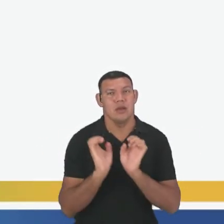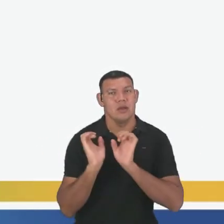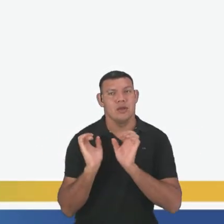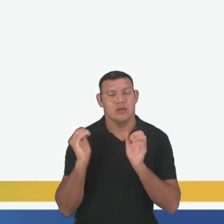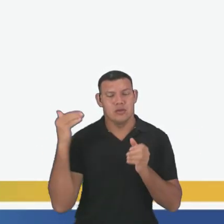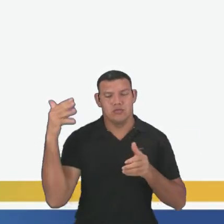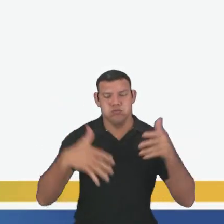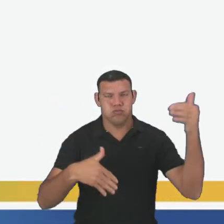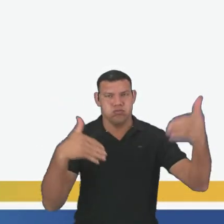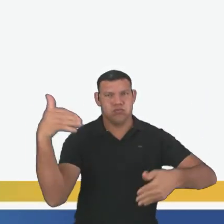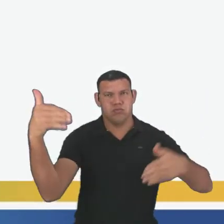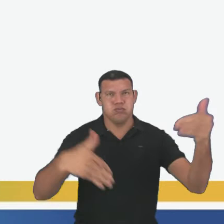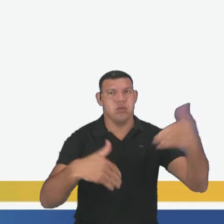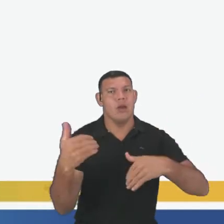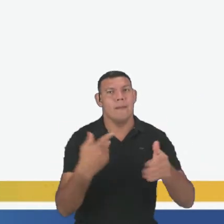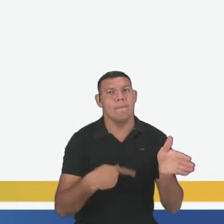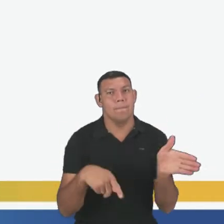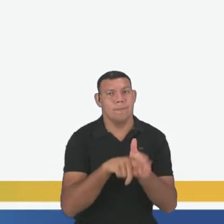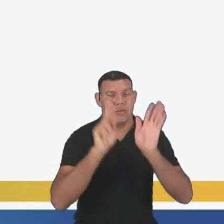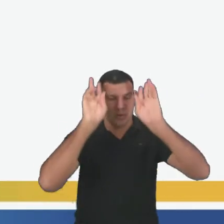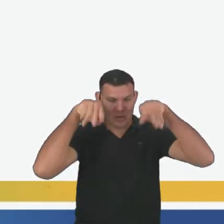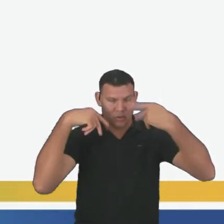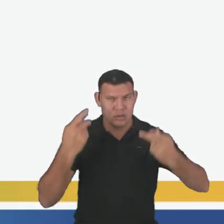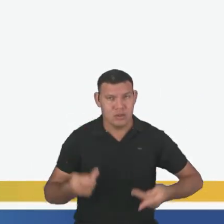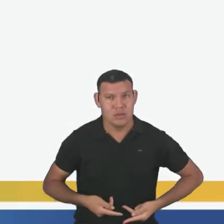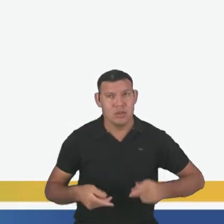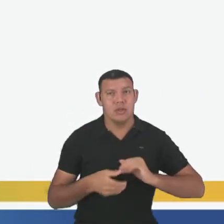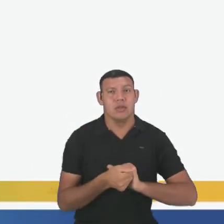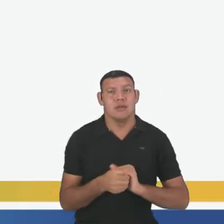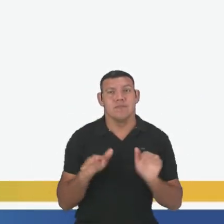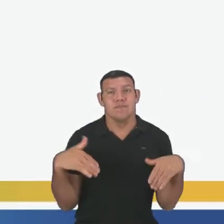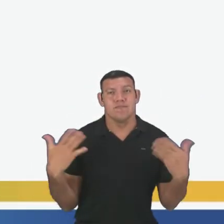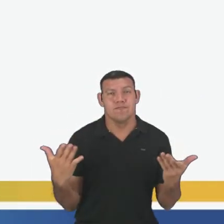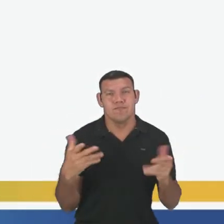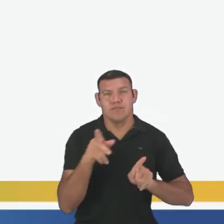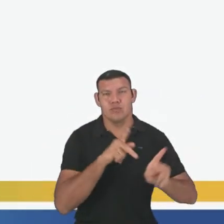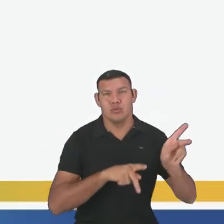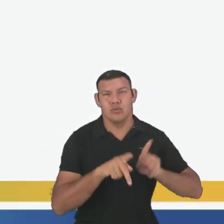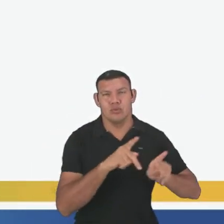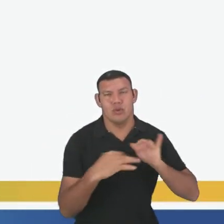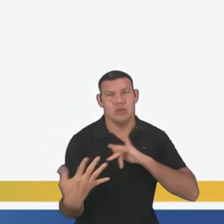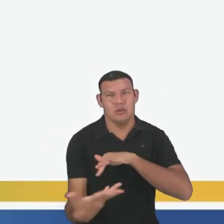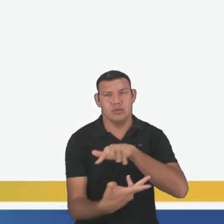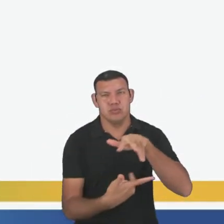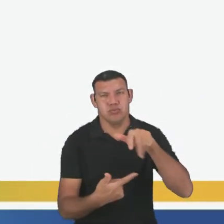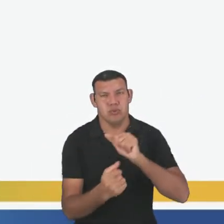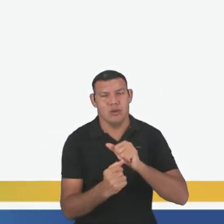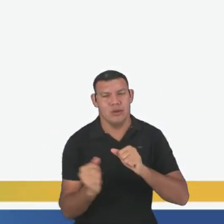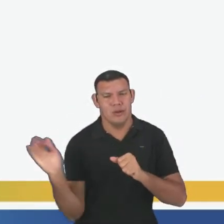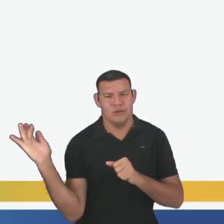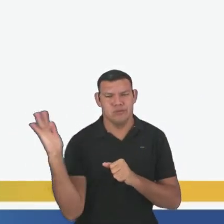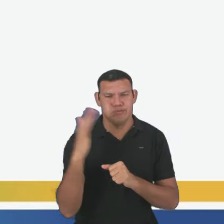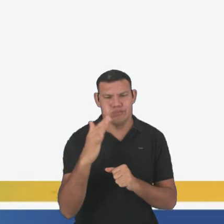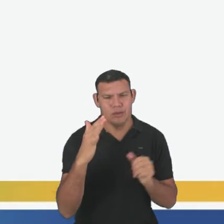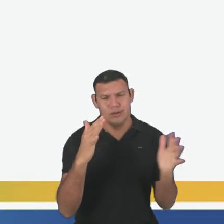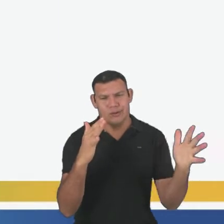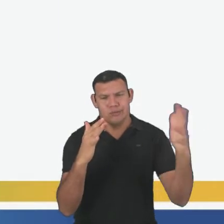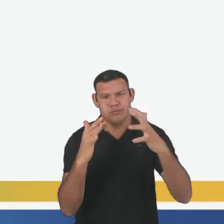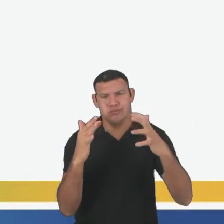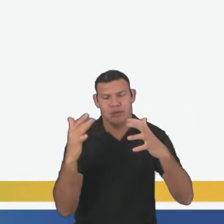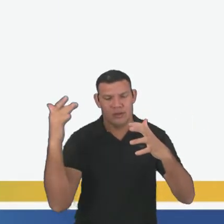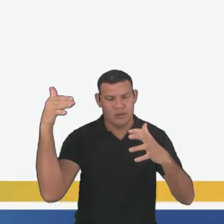migratórios fazem parte da história da humanidade. Quando a gente fala sobre a população mundial e seus fluxos ou seus